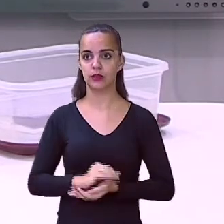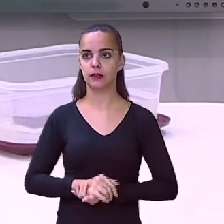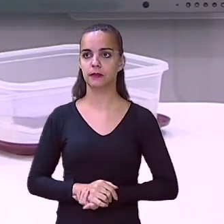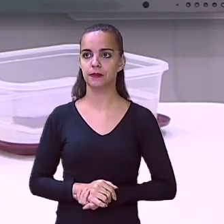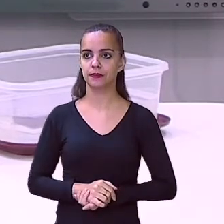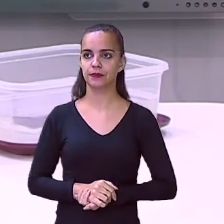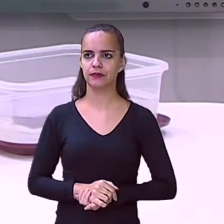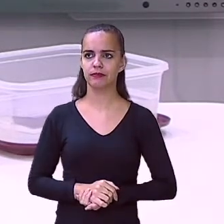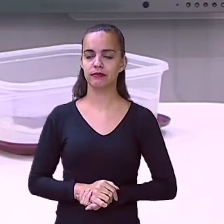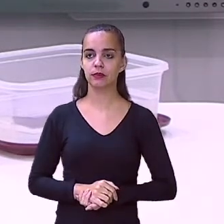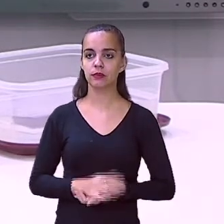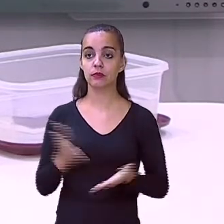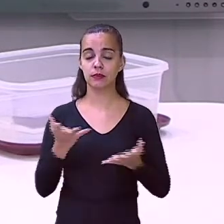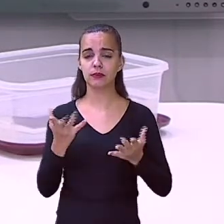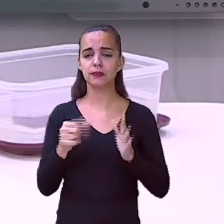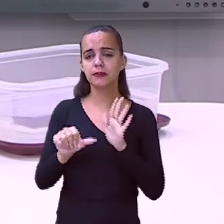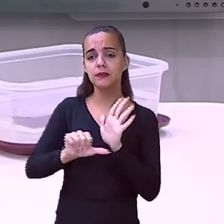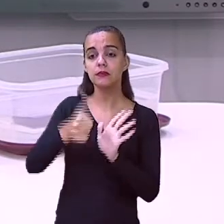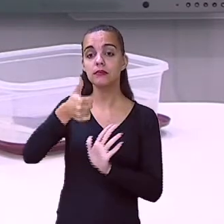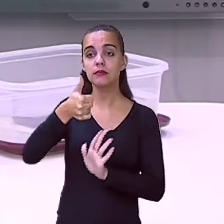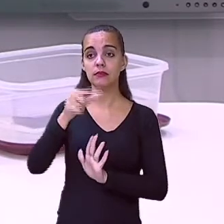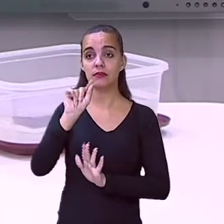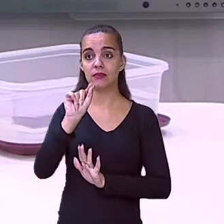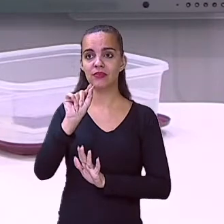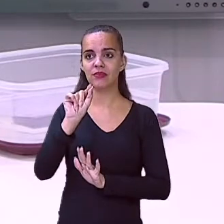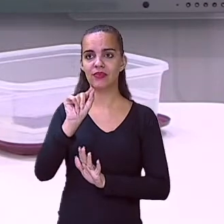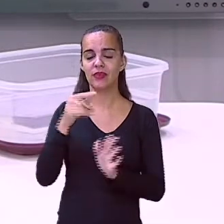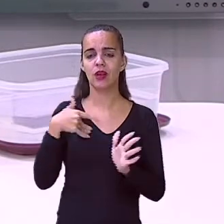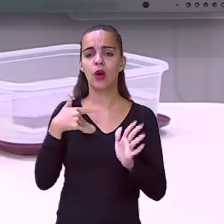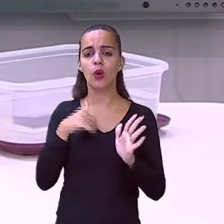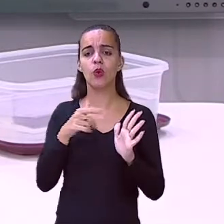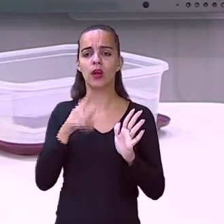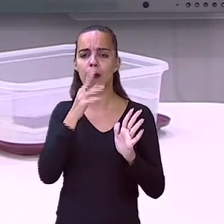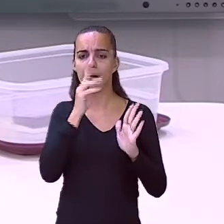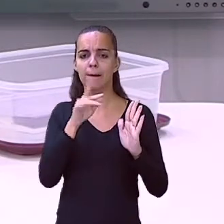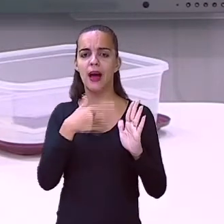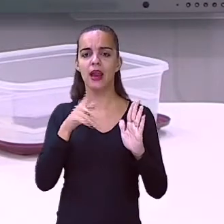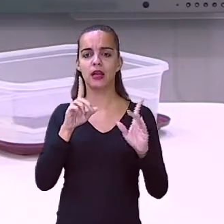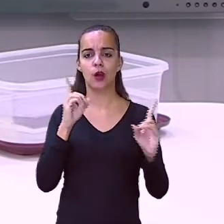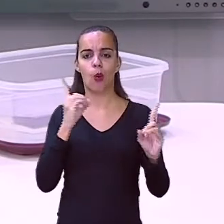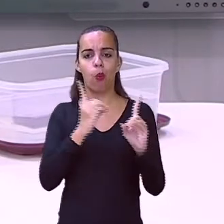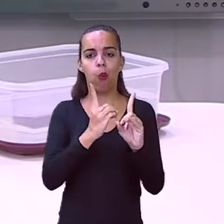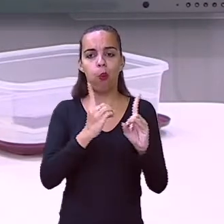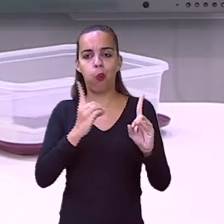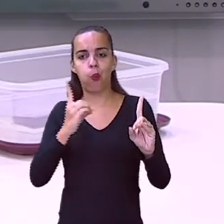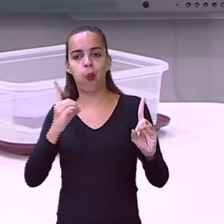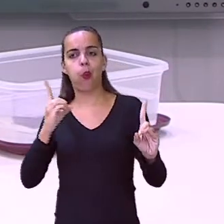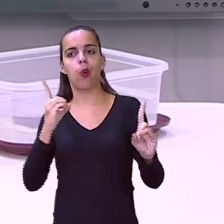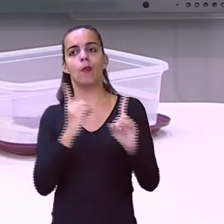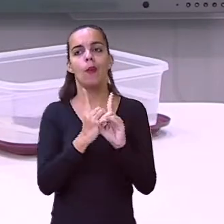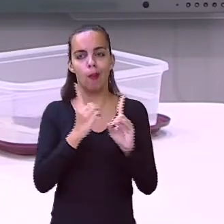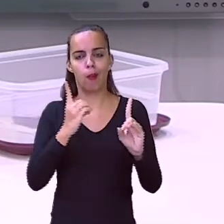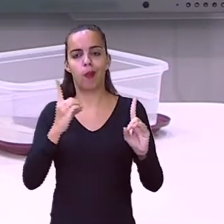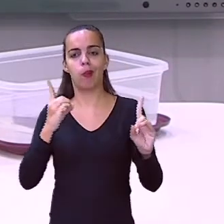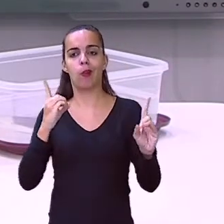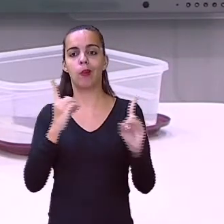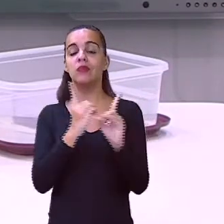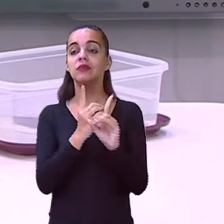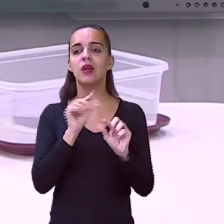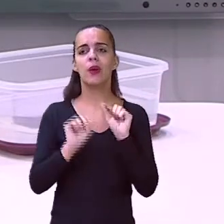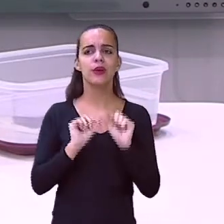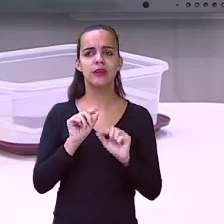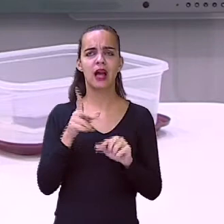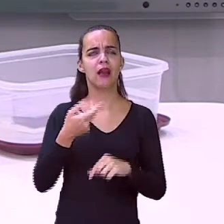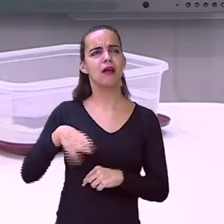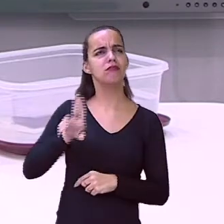Gente, separação magnética. A separação magnética, ela